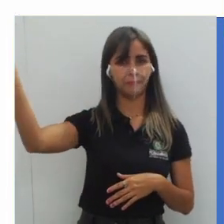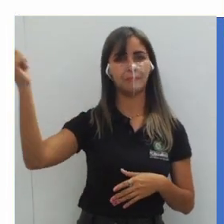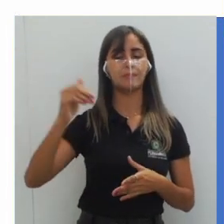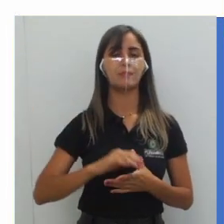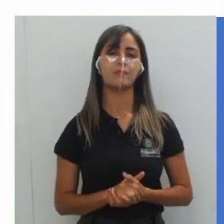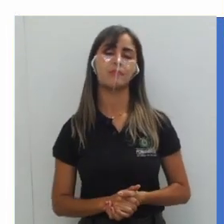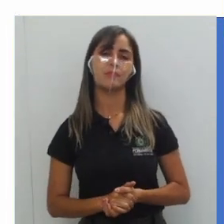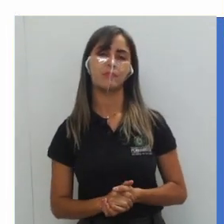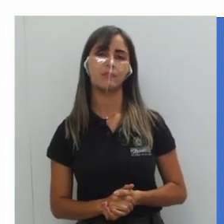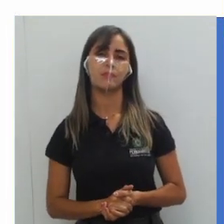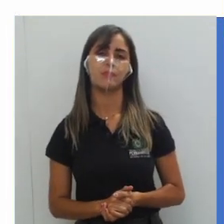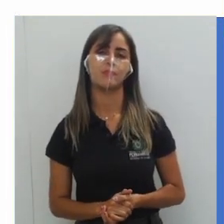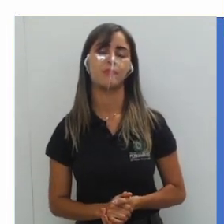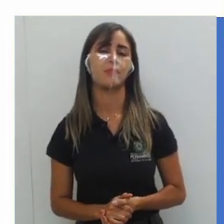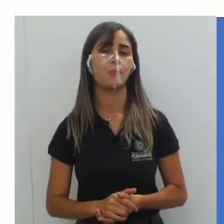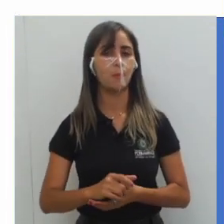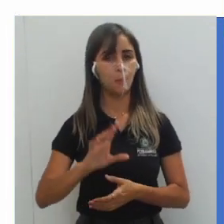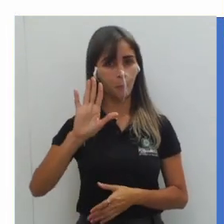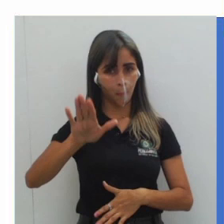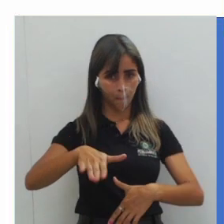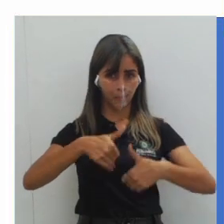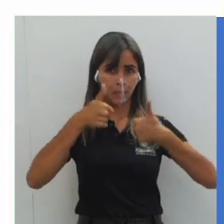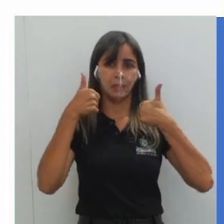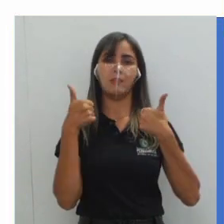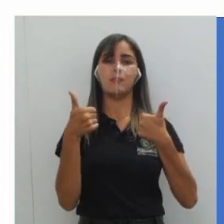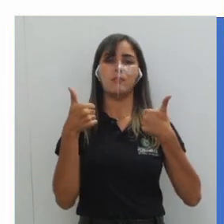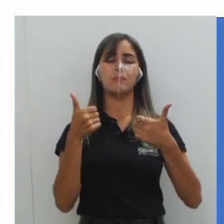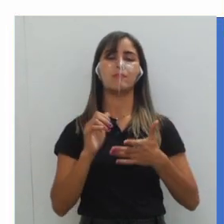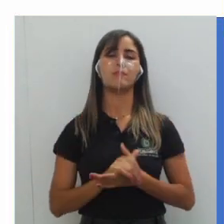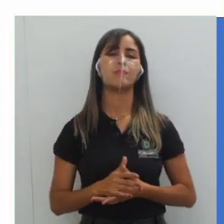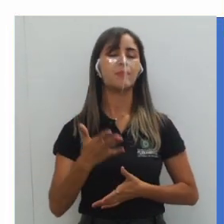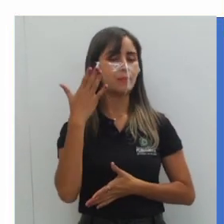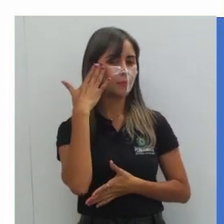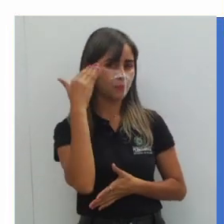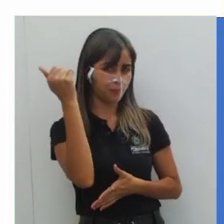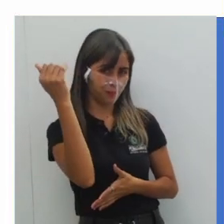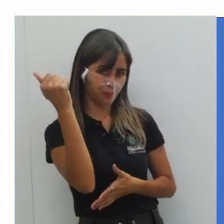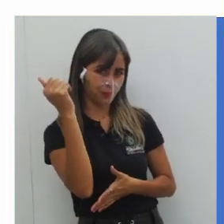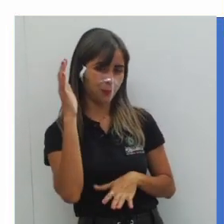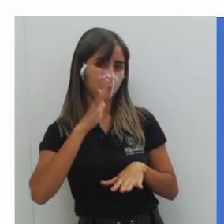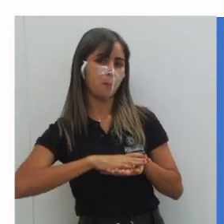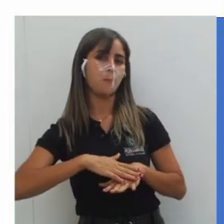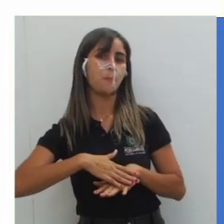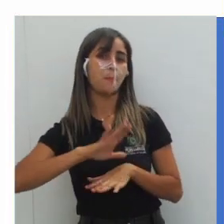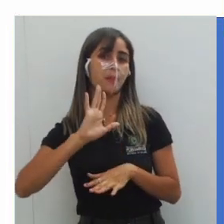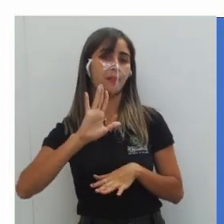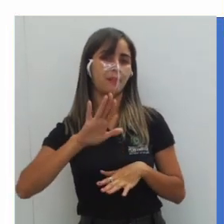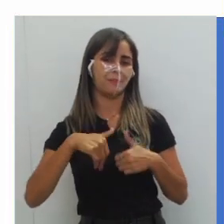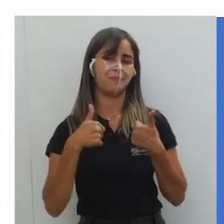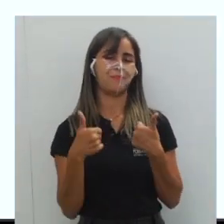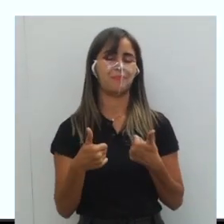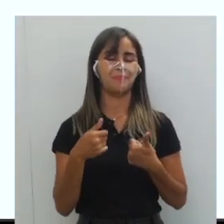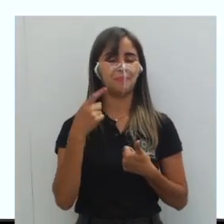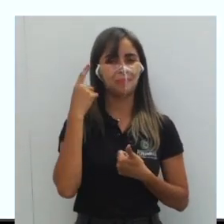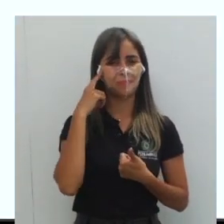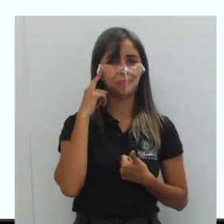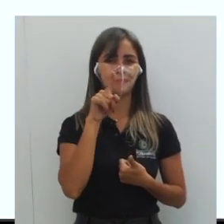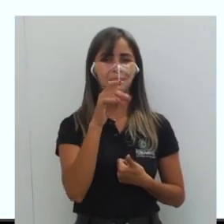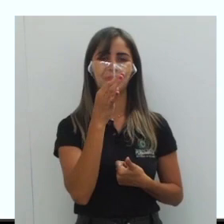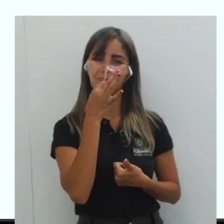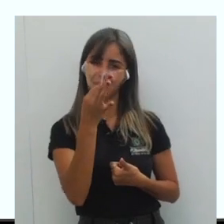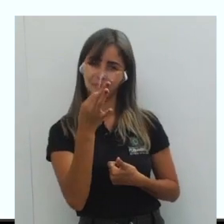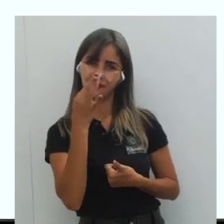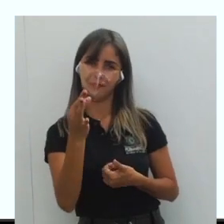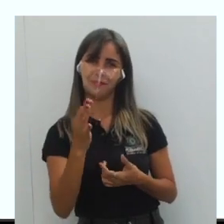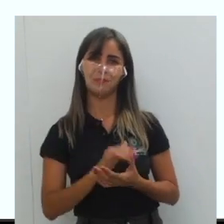popular ou qual seria o melhor? A gente tem aí popular e best. Vão pensando,